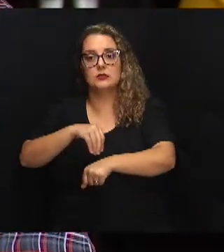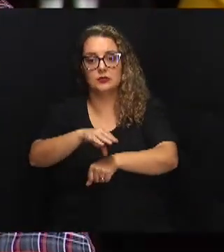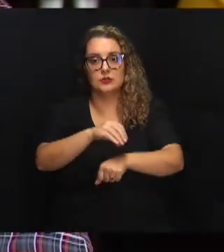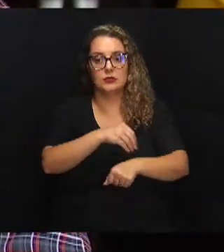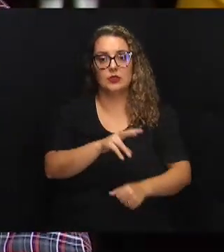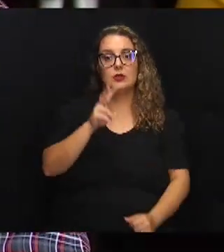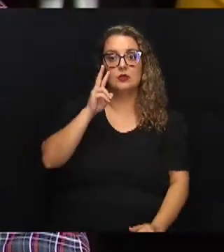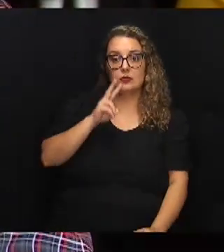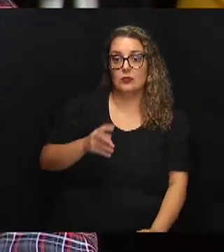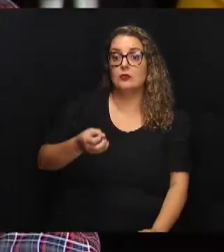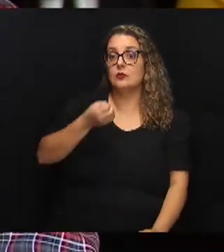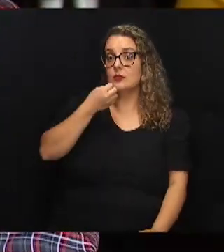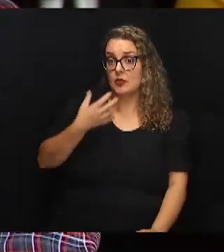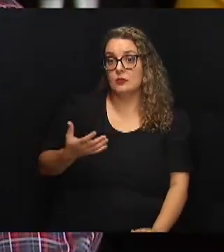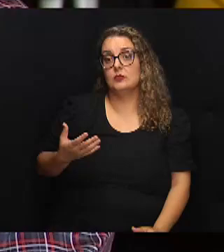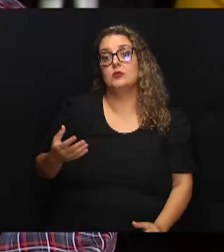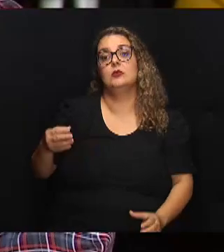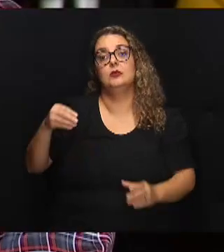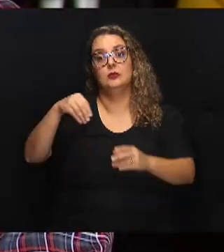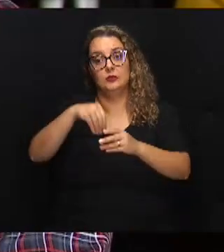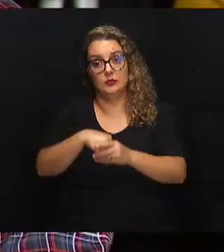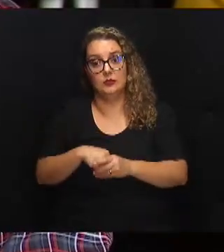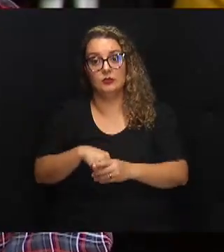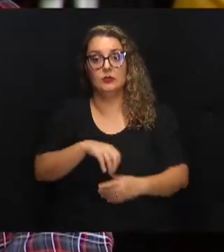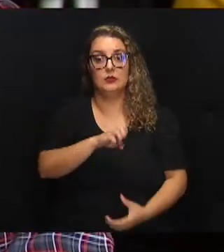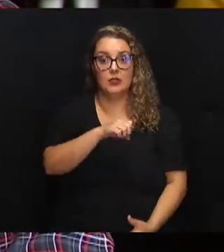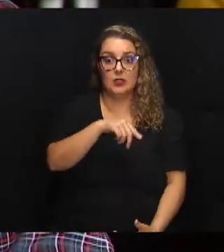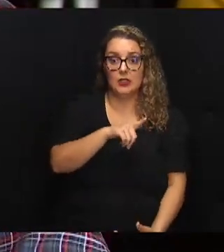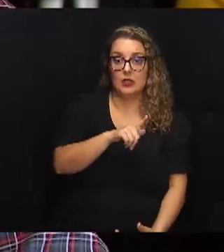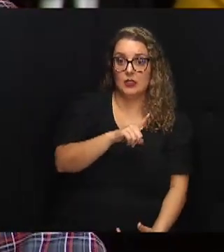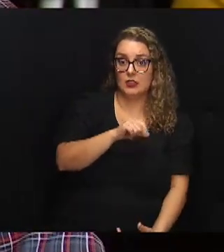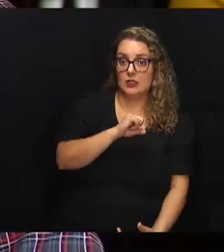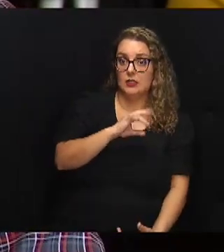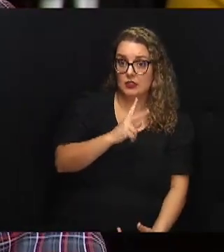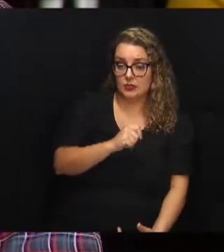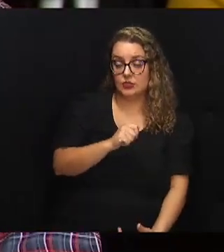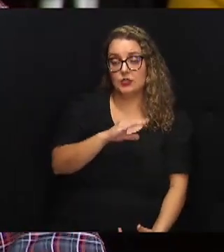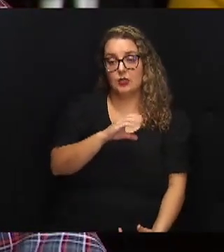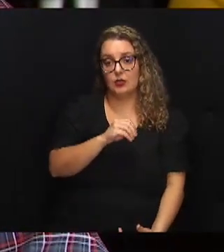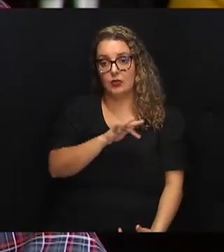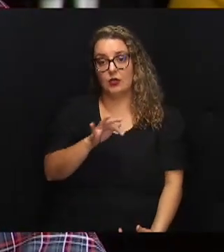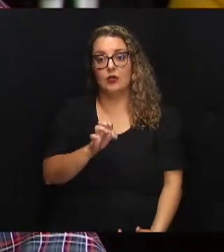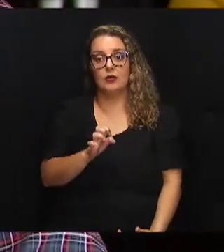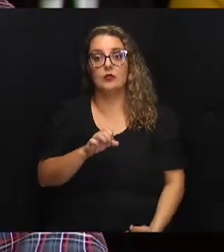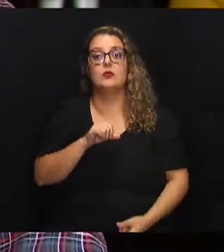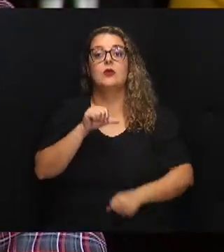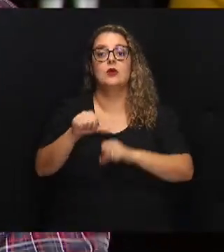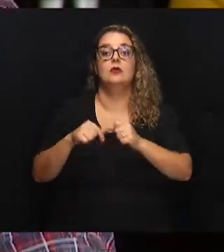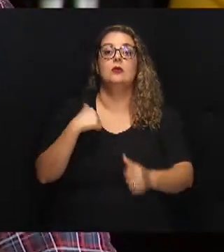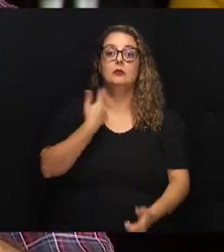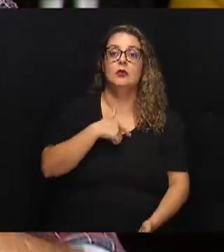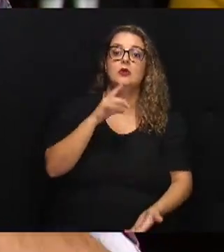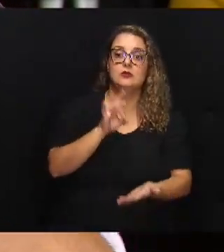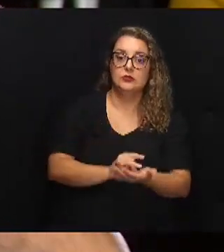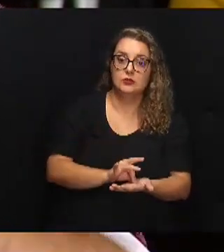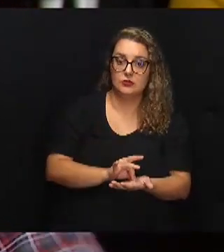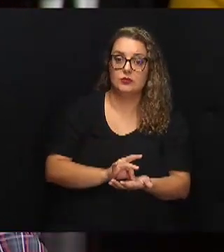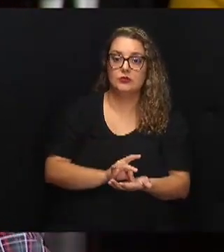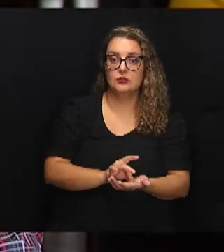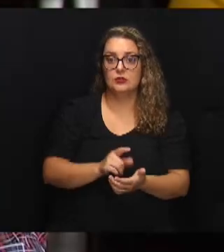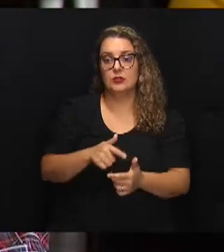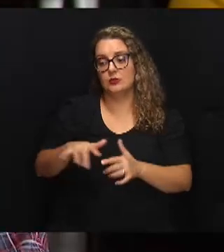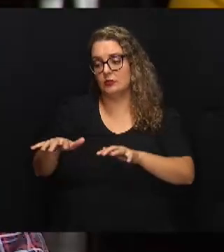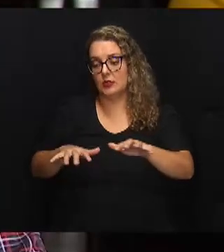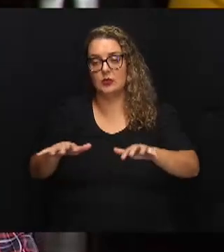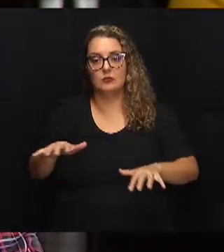com bons olhos, colocamos dentro da English Coffee e aí isso transformou a nossa realidade em dividir